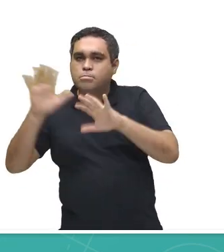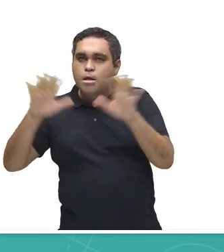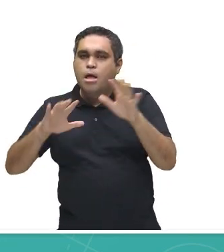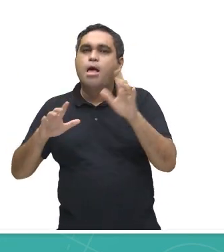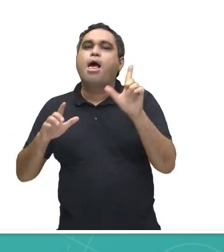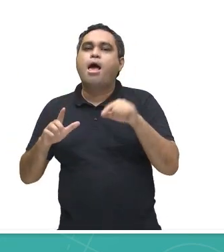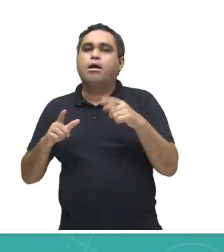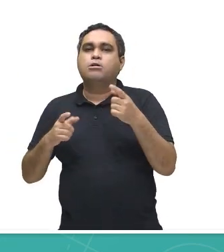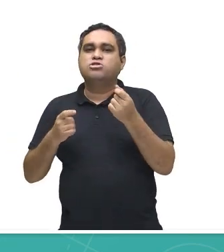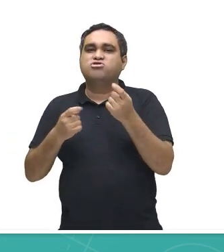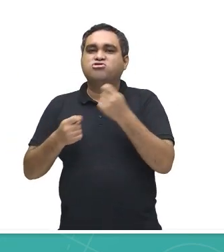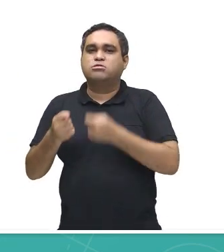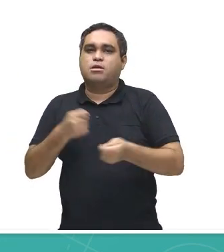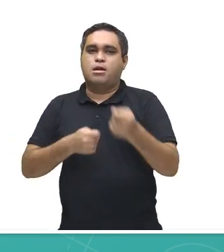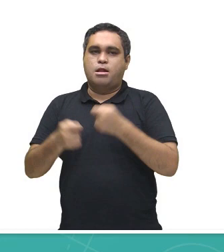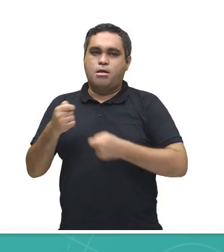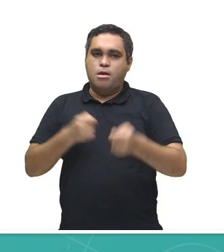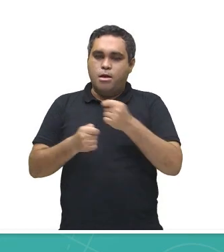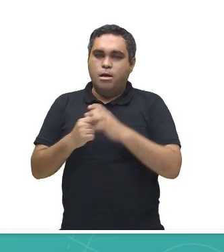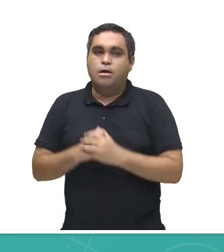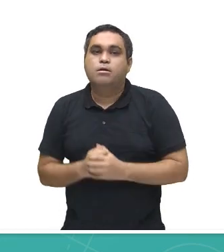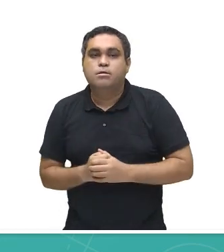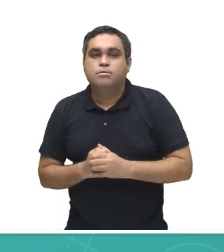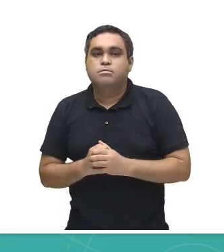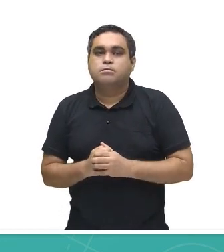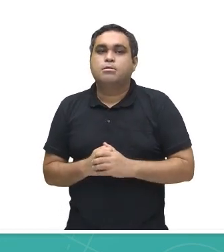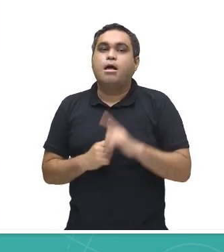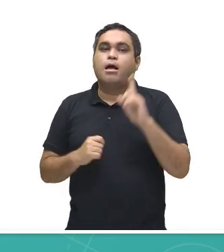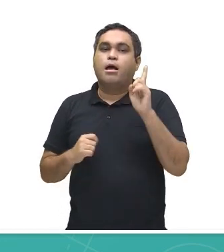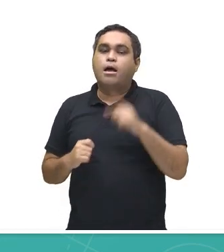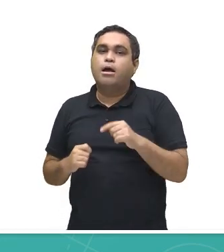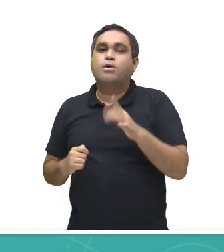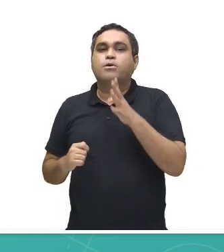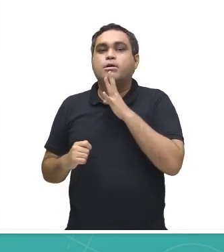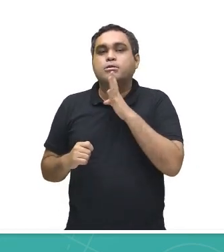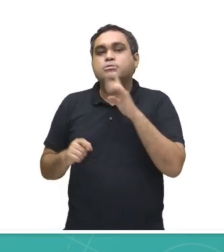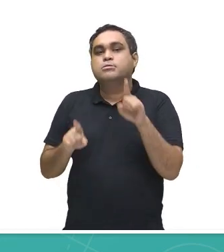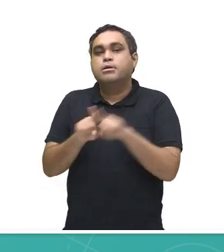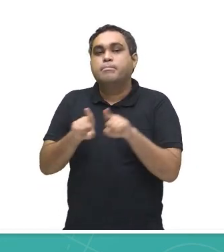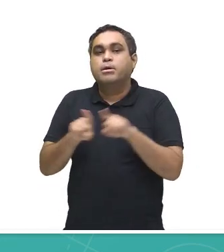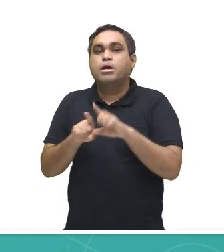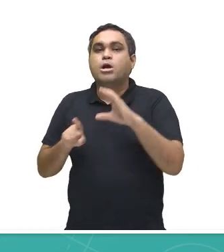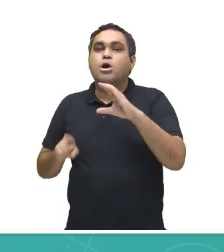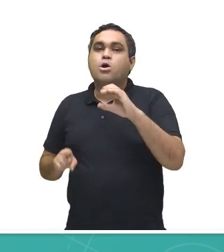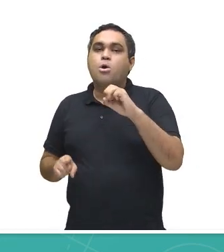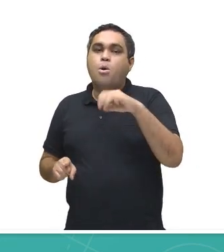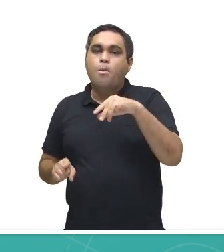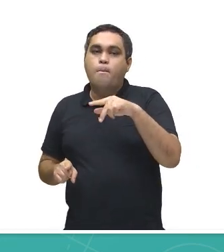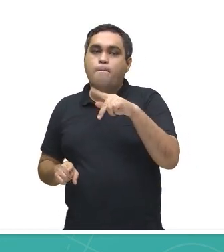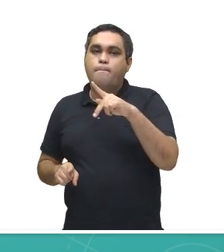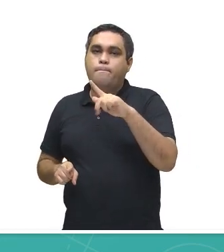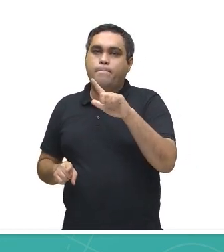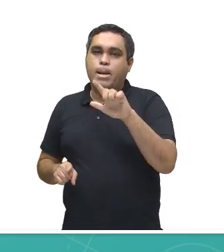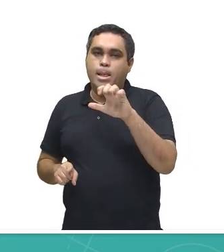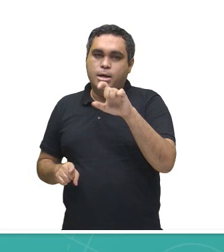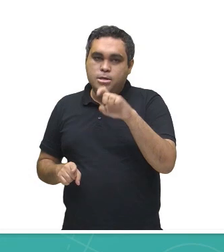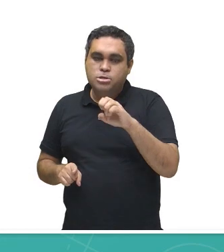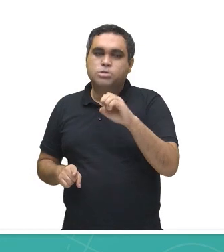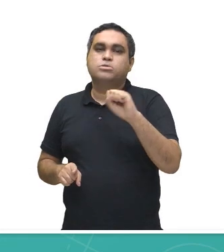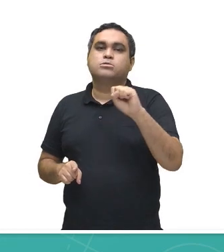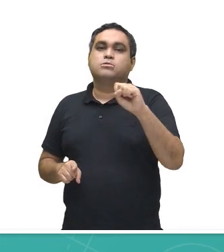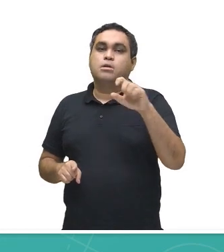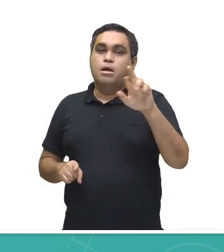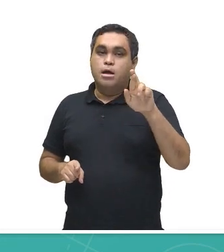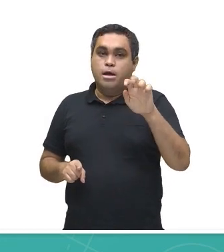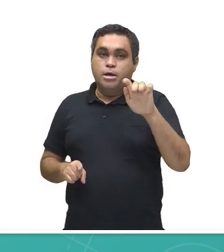os complexos regionais, ok? Esses complexos regionais, regiões